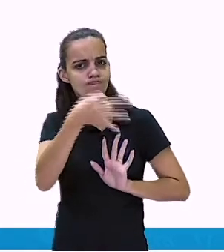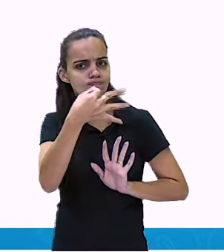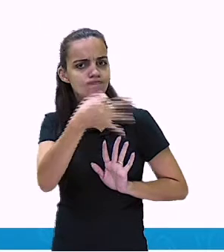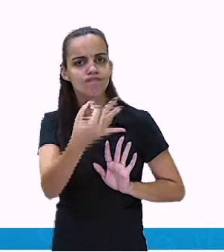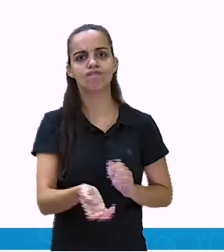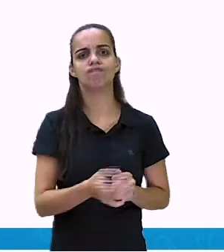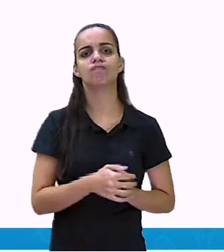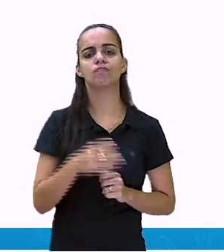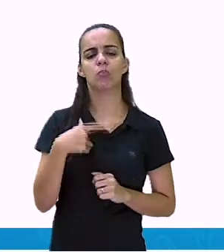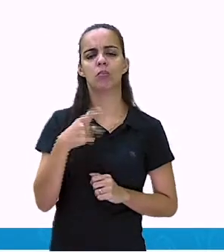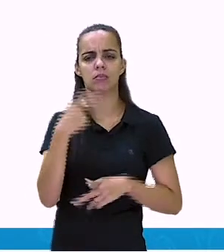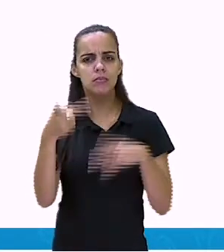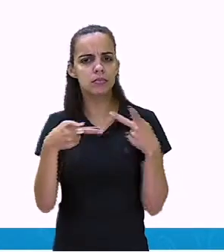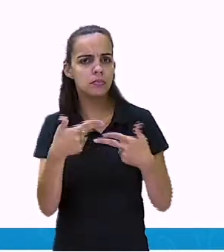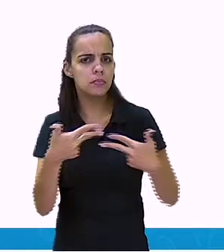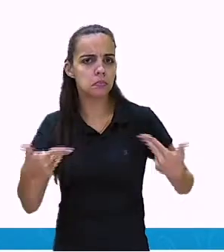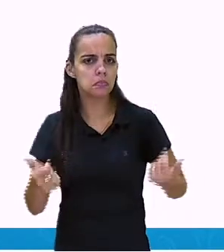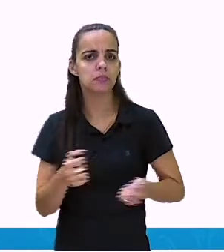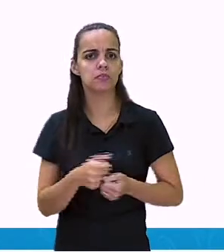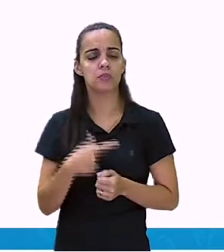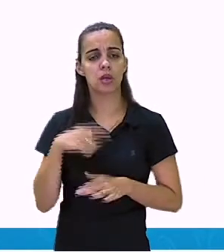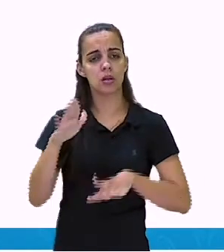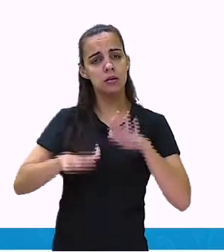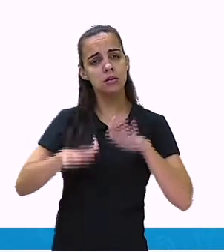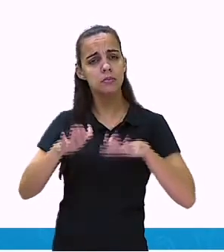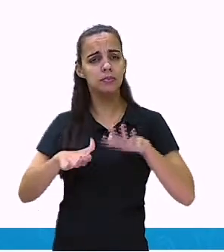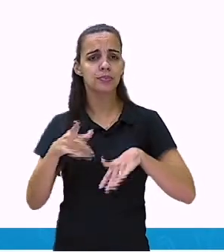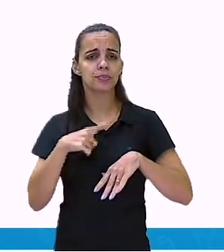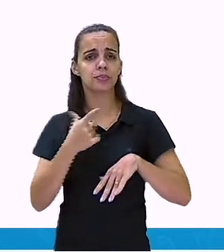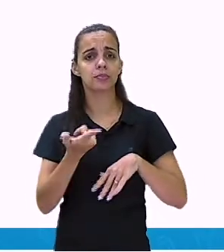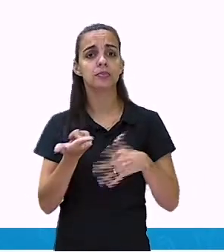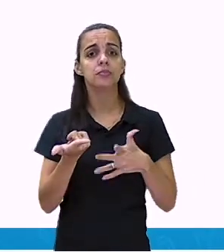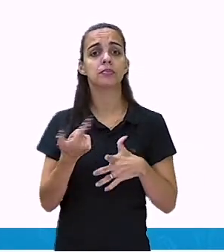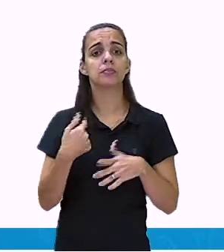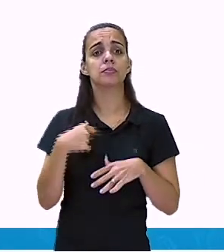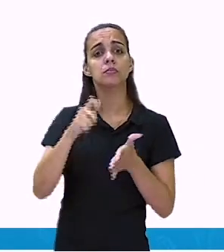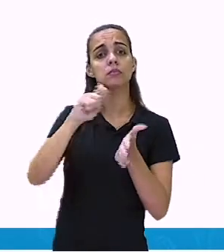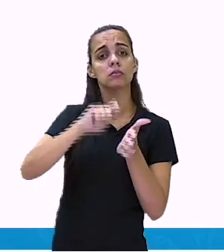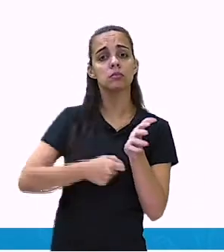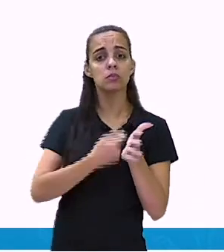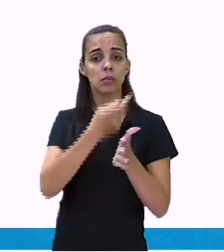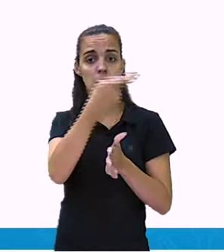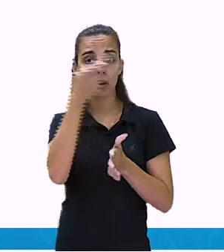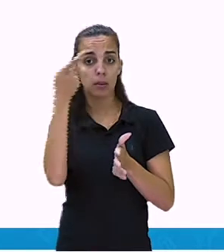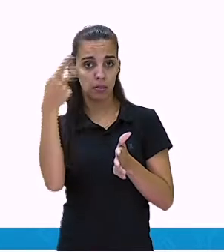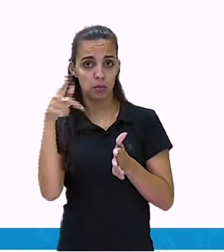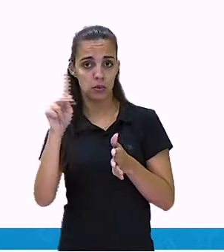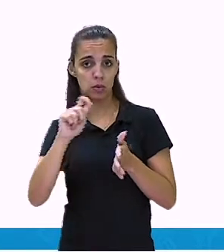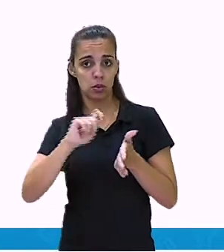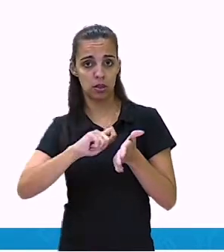e persuasão geralmente são assinados pelo autor.